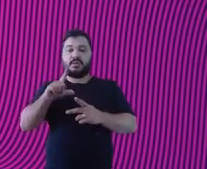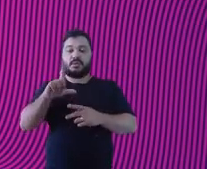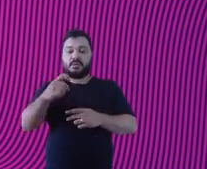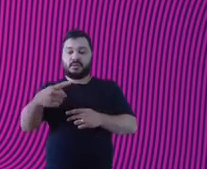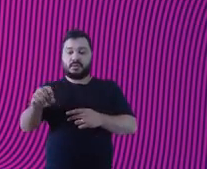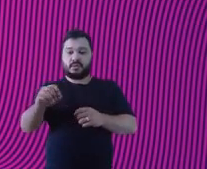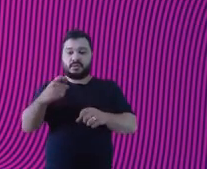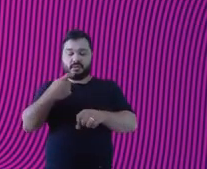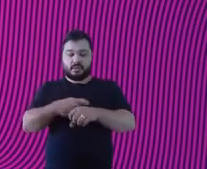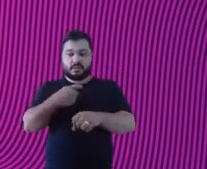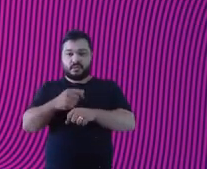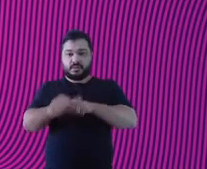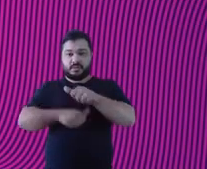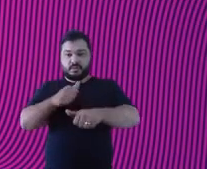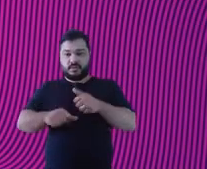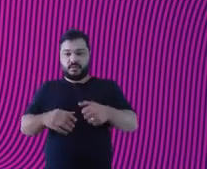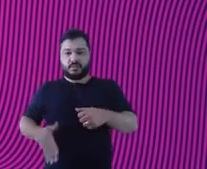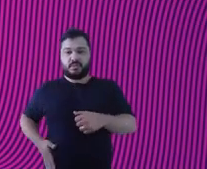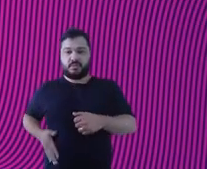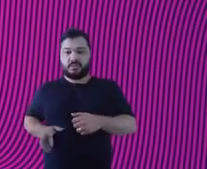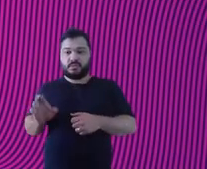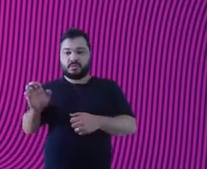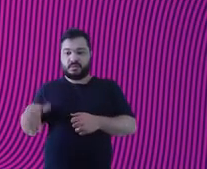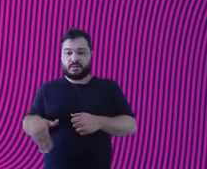e alteração de função renal.